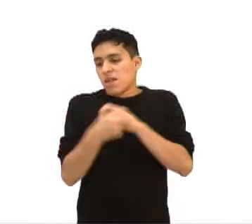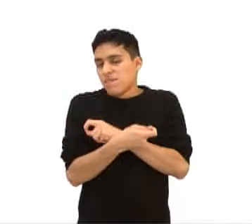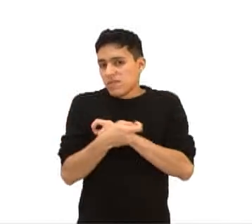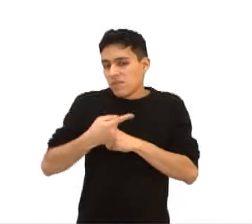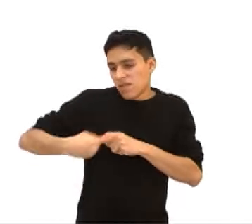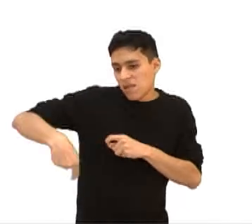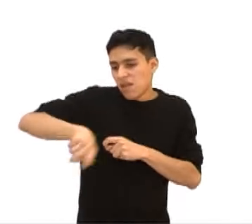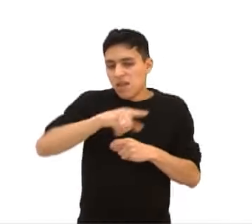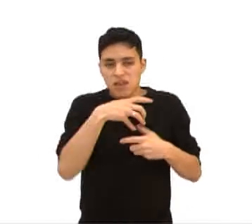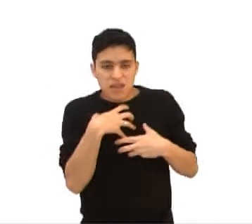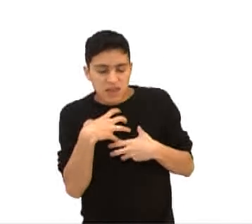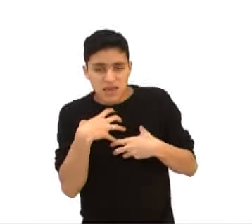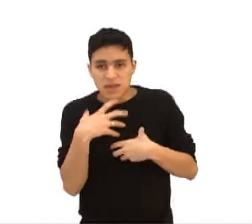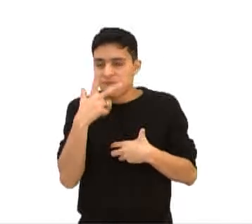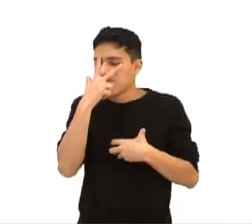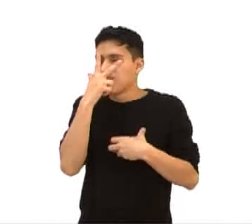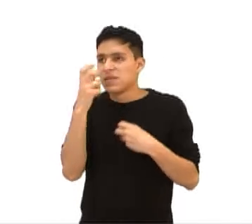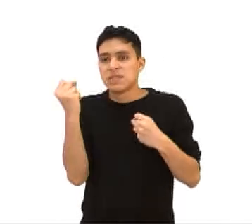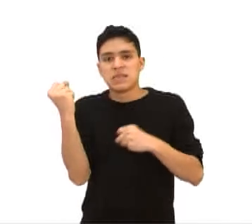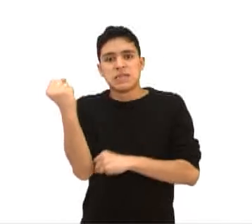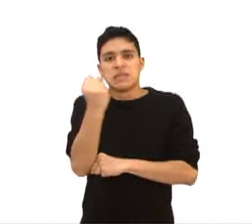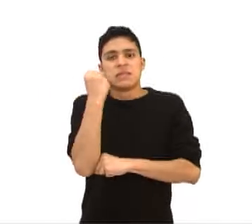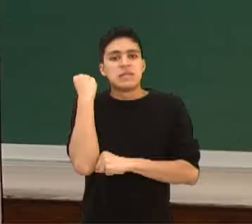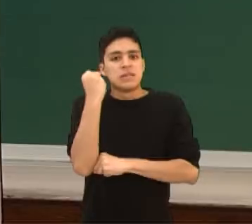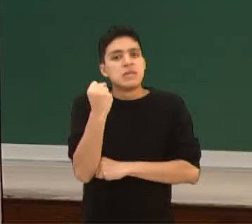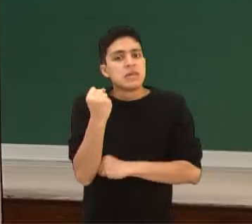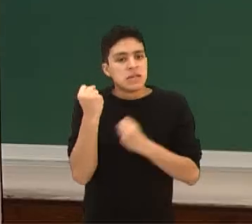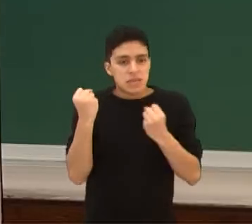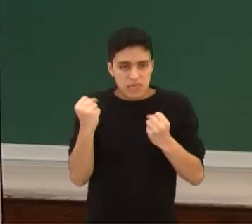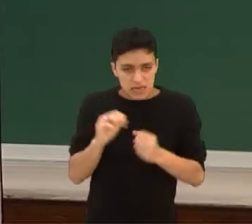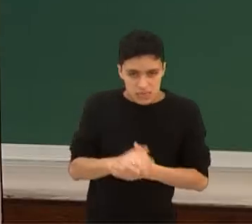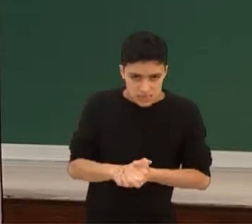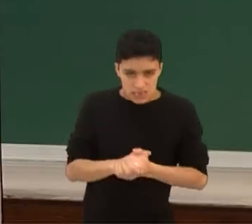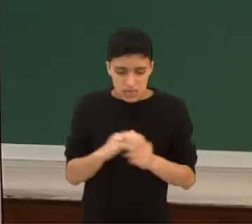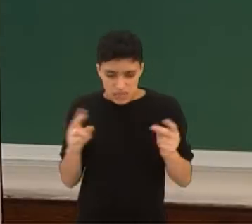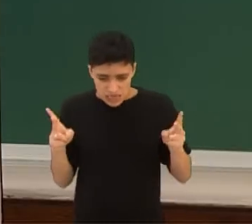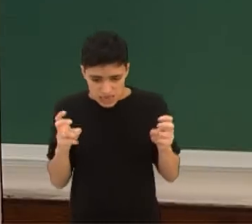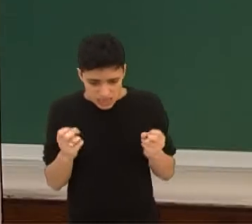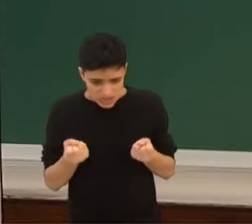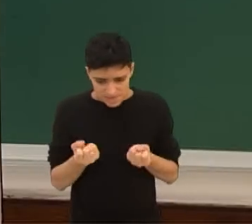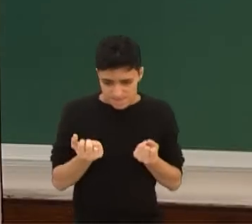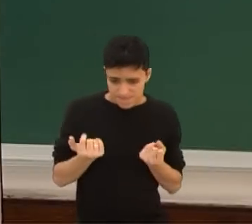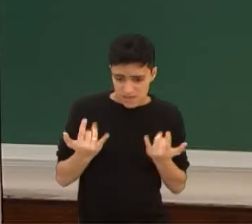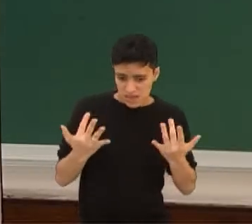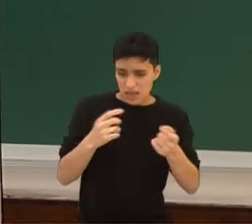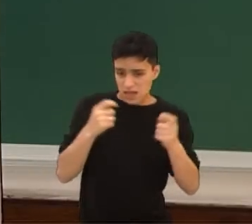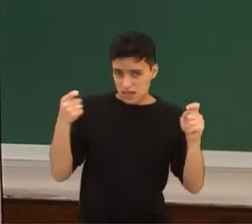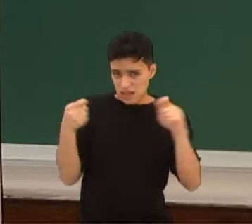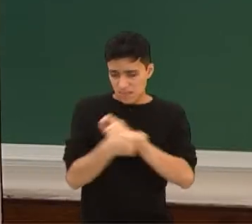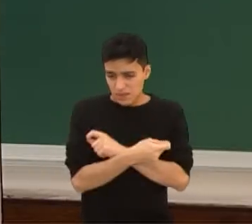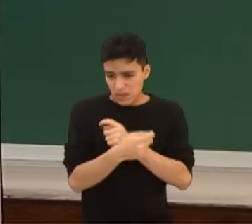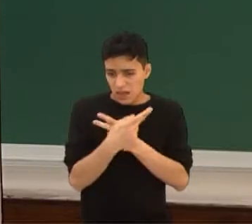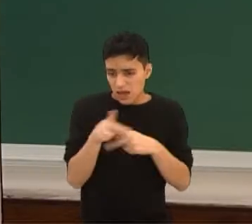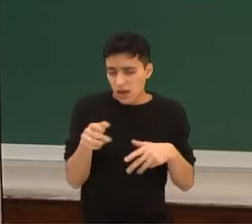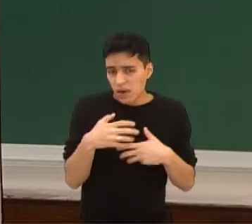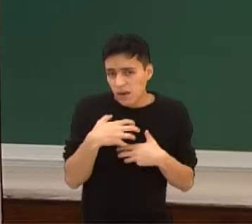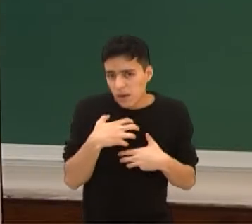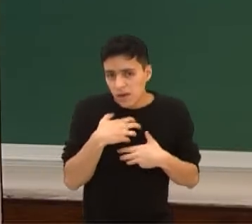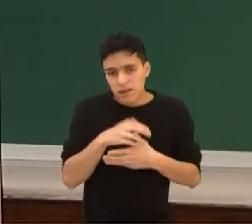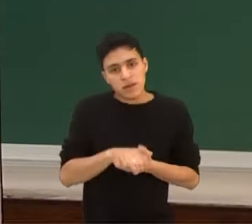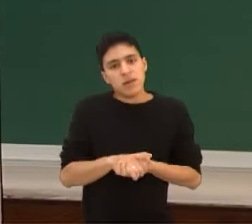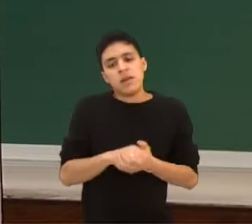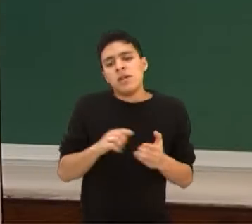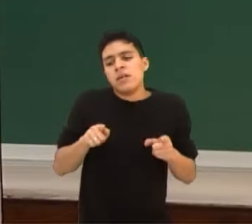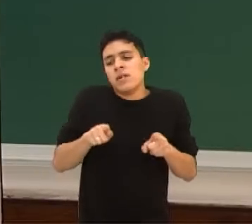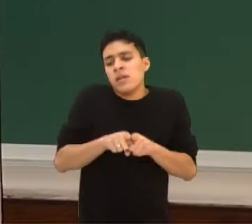essa condição bastante severa. Nós vamos perceber que as plantas, elas estão adaptadas a essas condições e